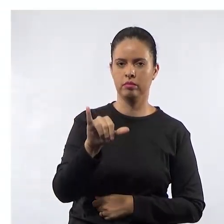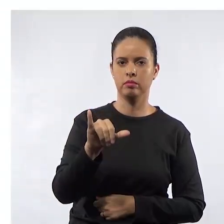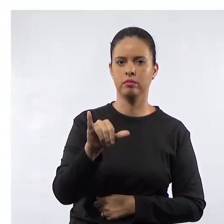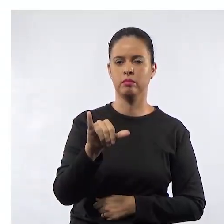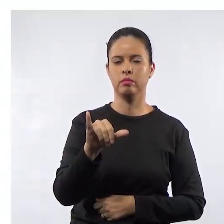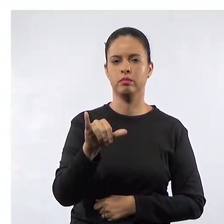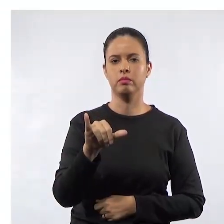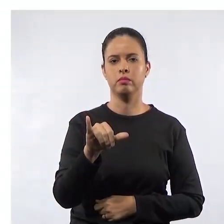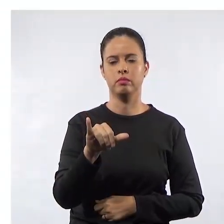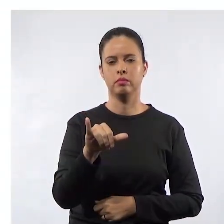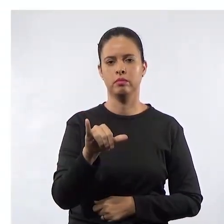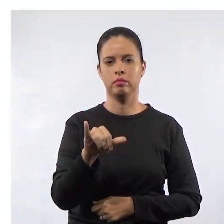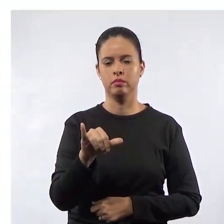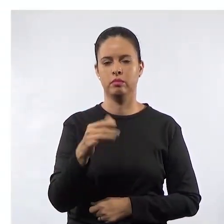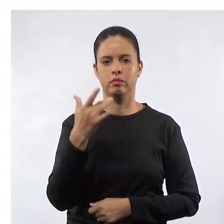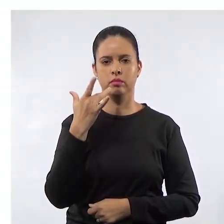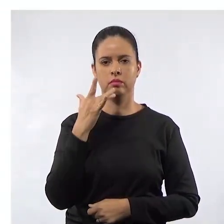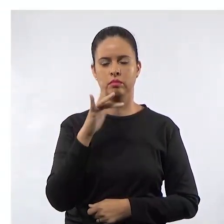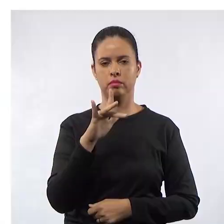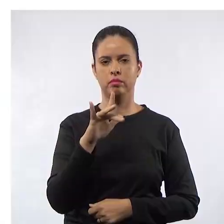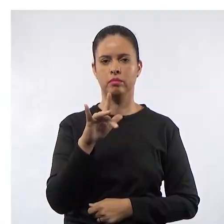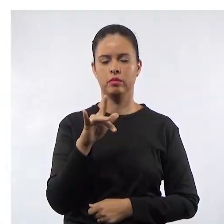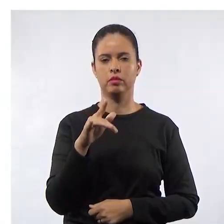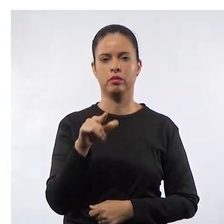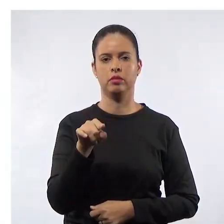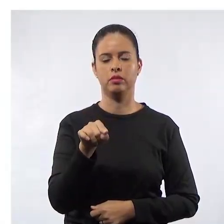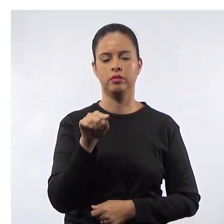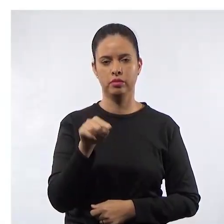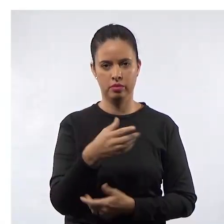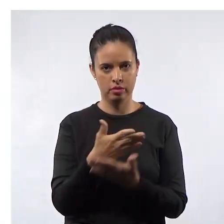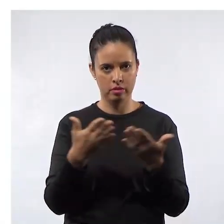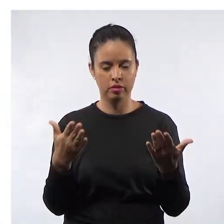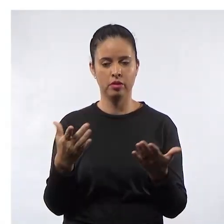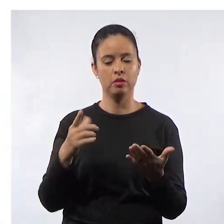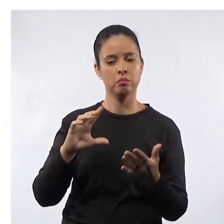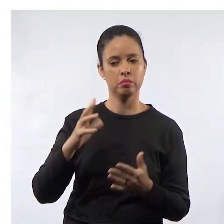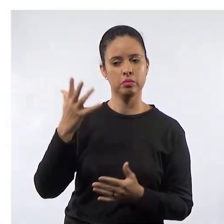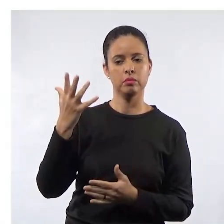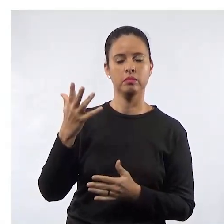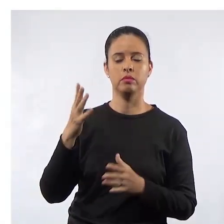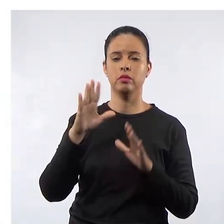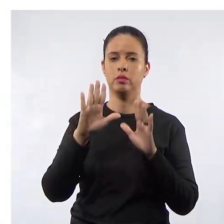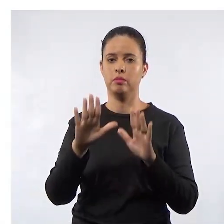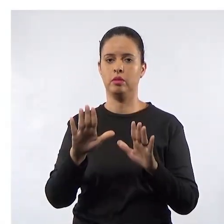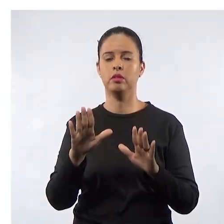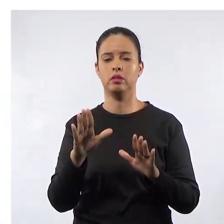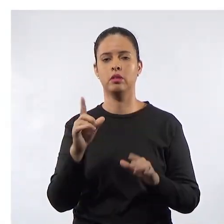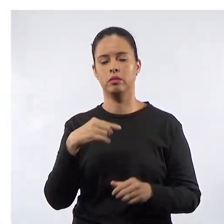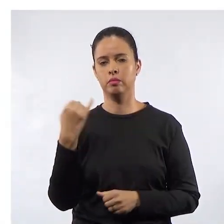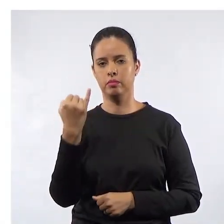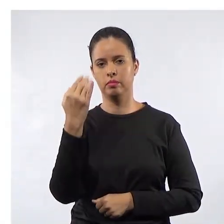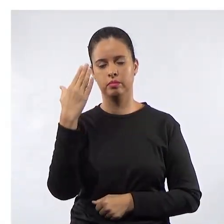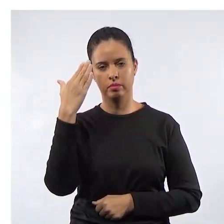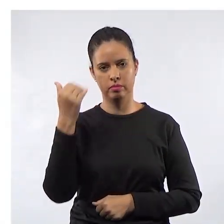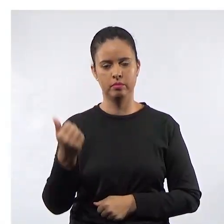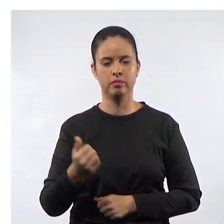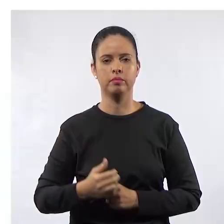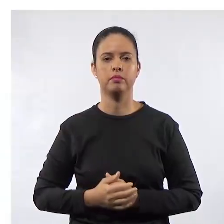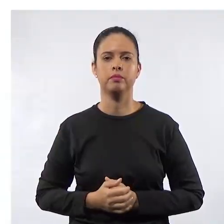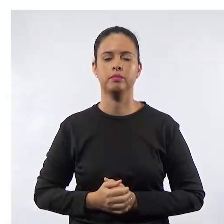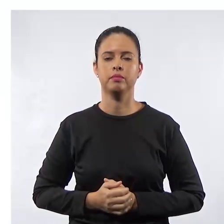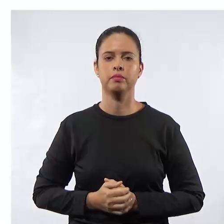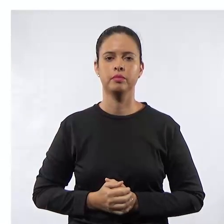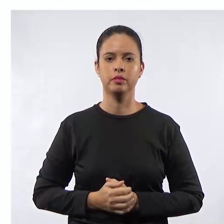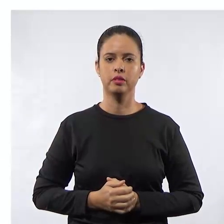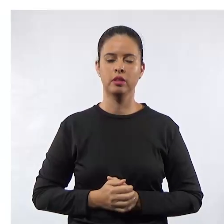microempreendedores, eu não sei se vocês vão estar comportando essas situações aqui, mas de todo modo é muito importante que vocês saibam. Vai